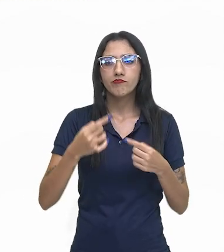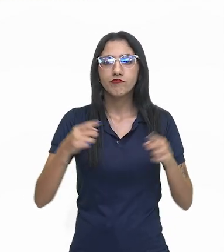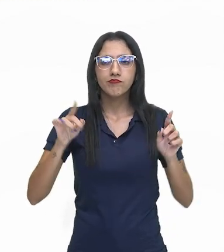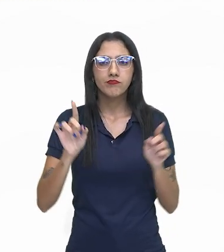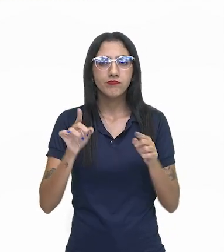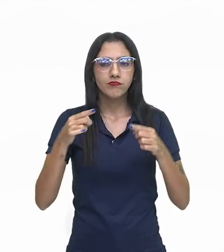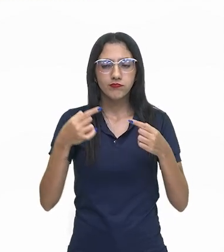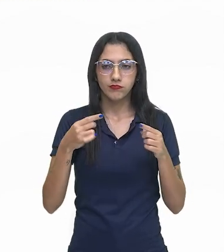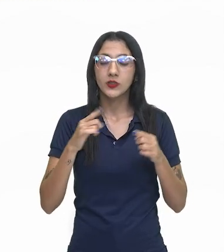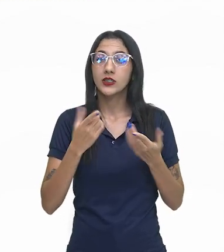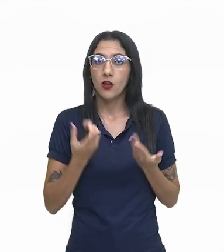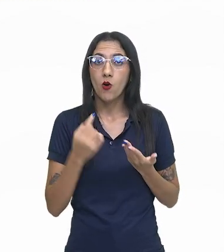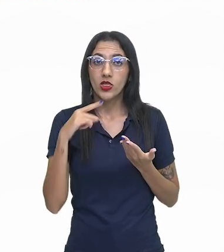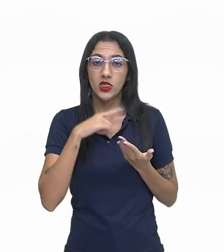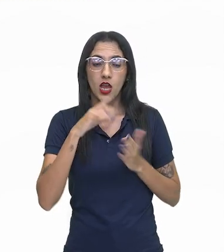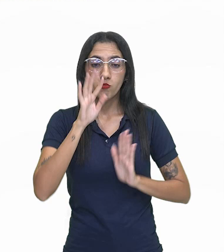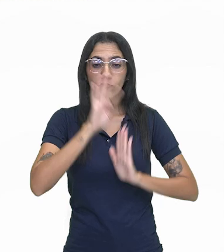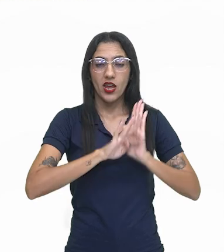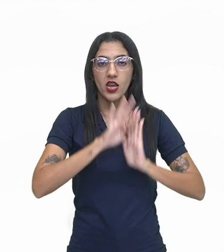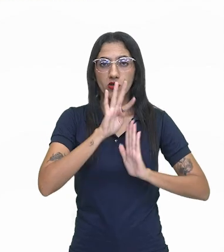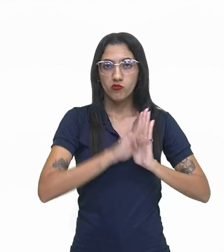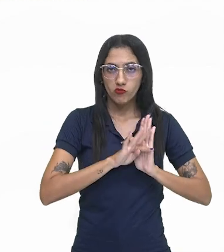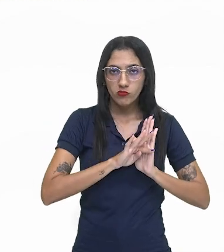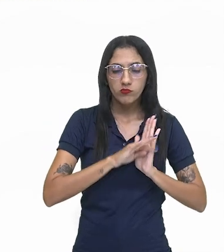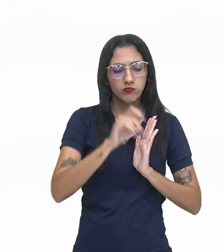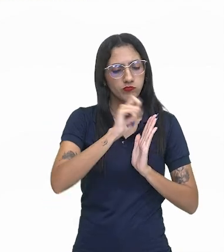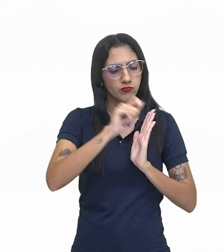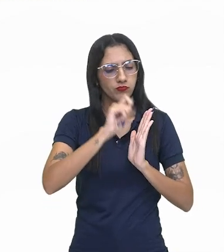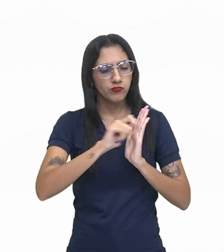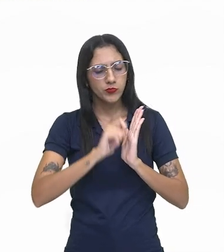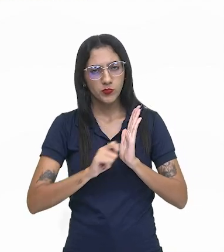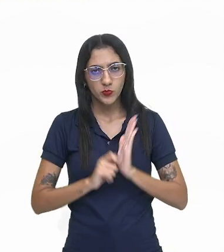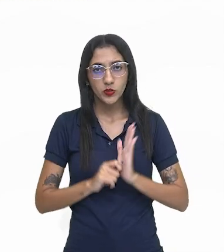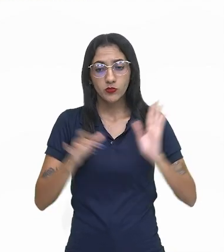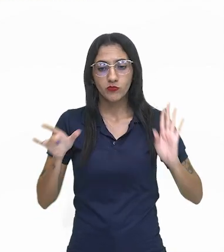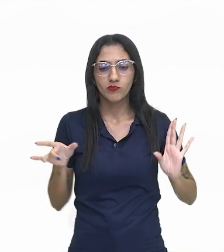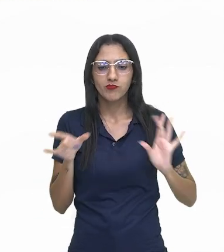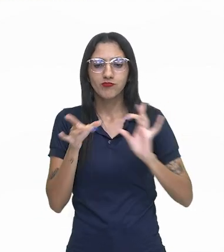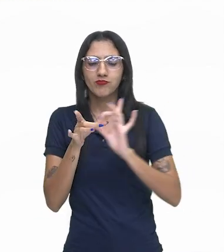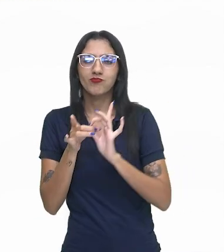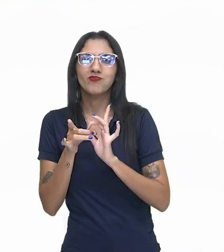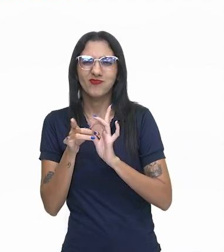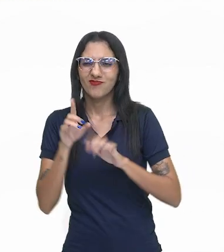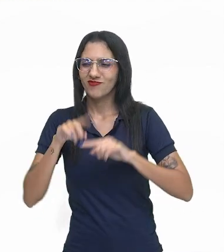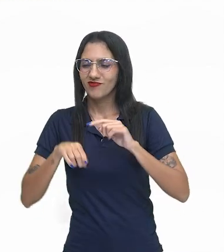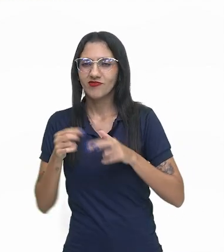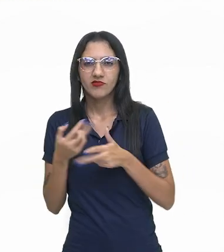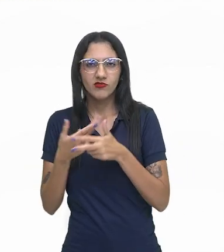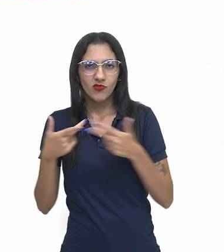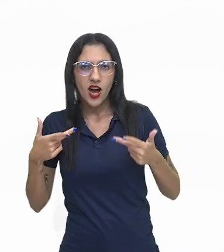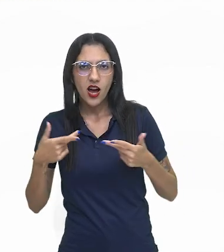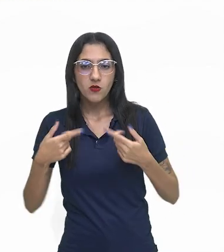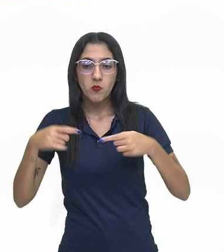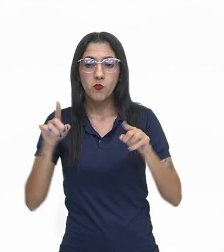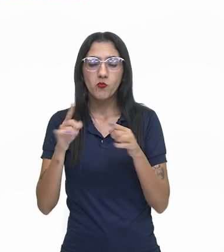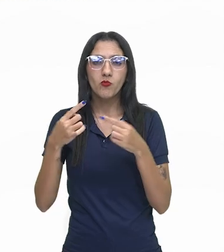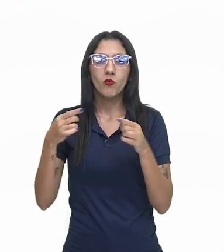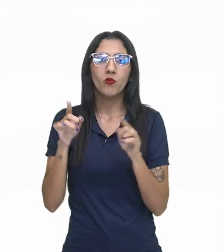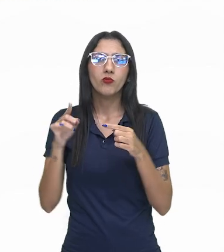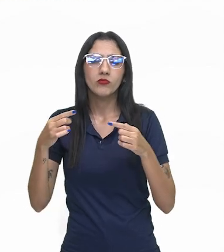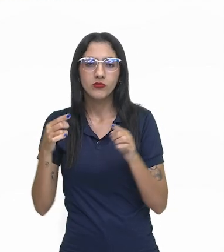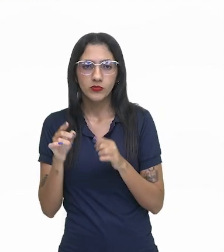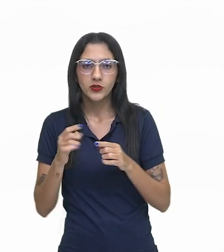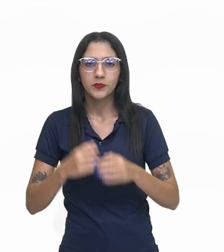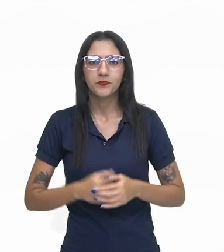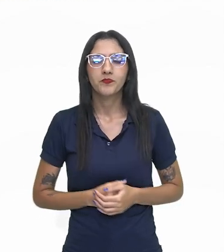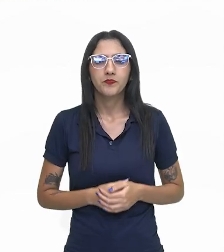Então, tinha a produção literária e eram acompanhadas por instrumentos musicais.